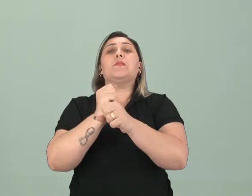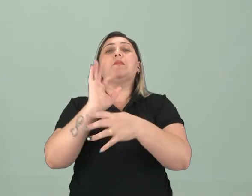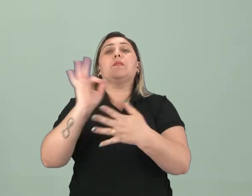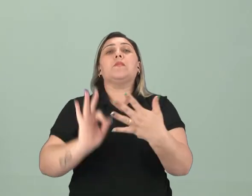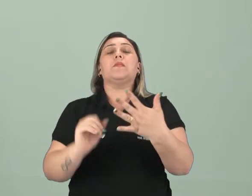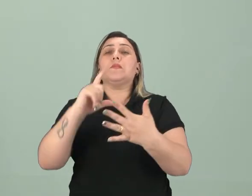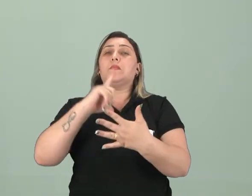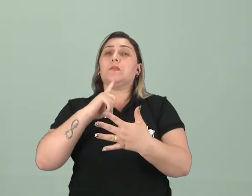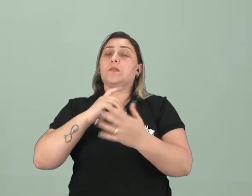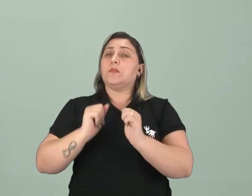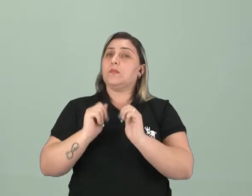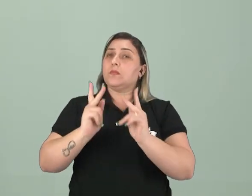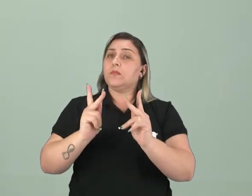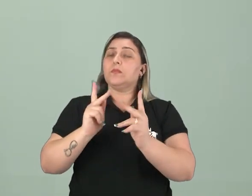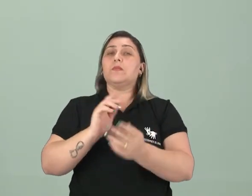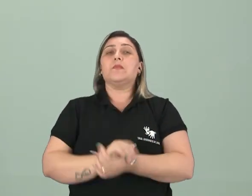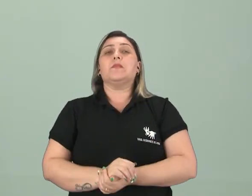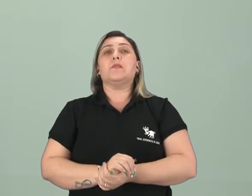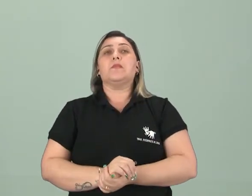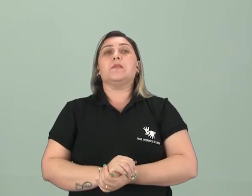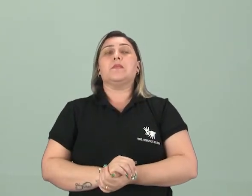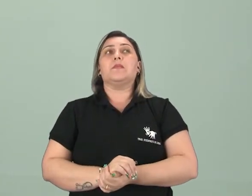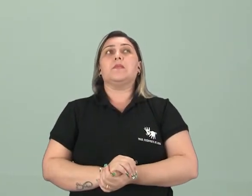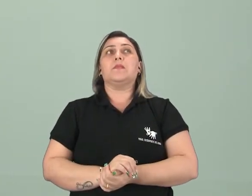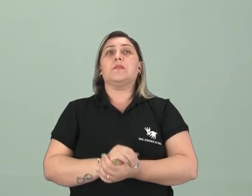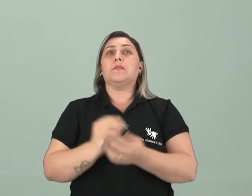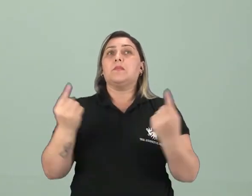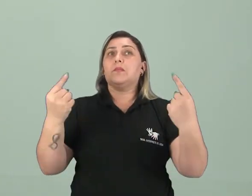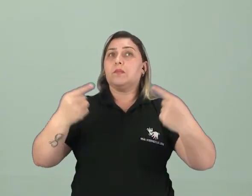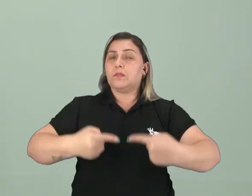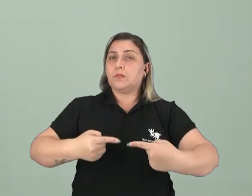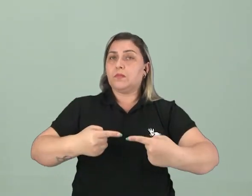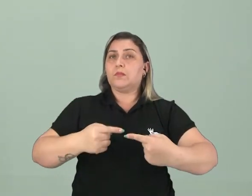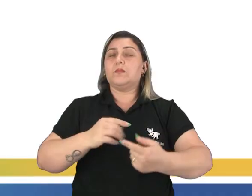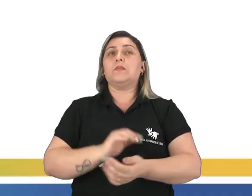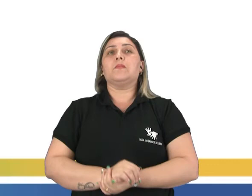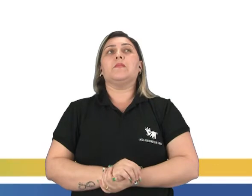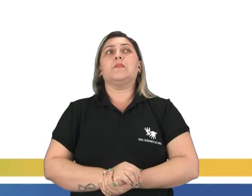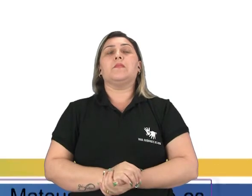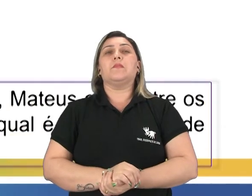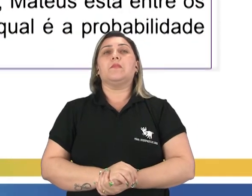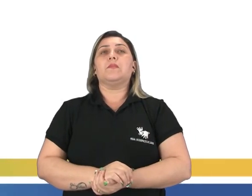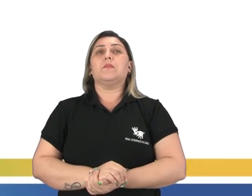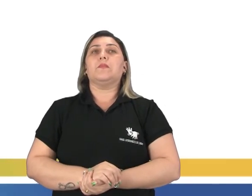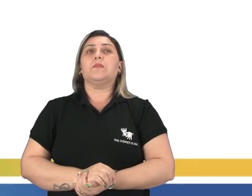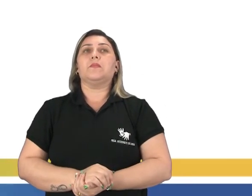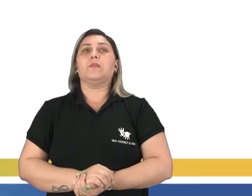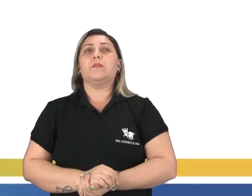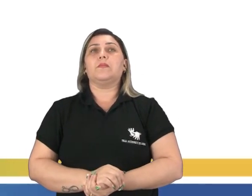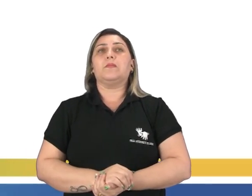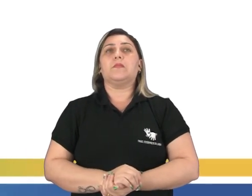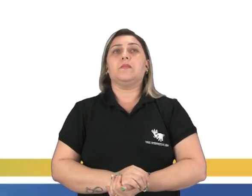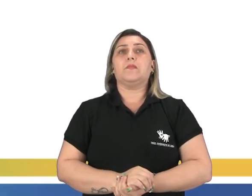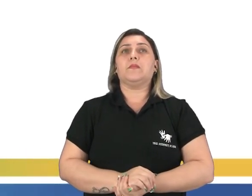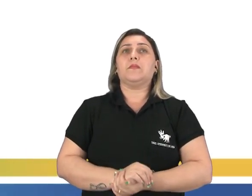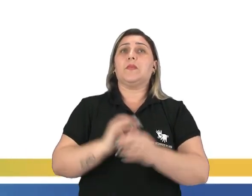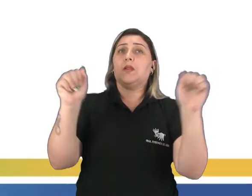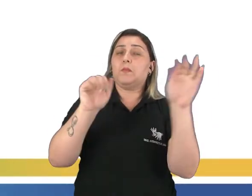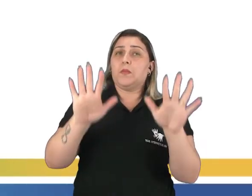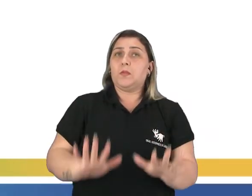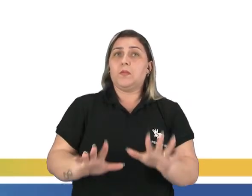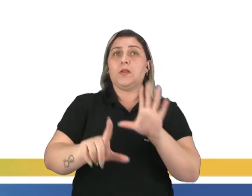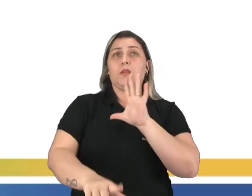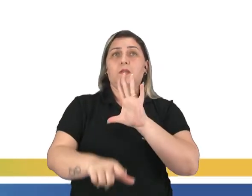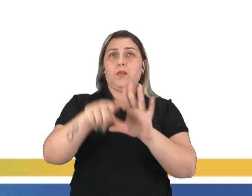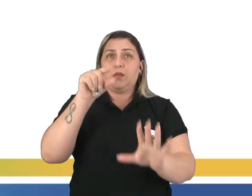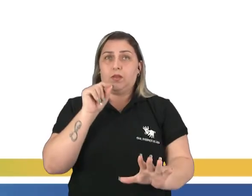teremos ali. Tá ok? Tirando o desafio número 1, né, vamos para o desafio número 2, né, para ver se você entendeu